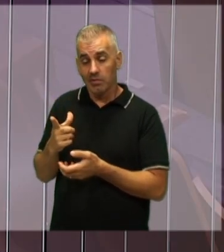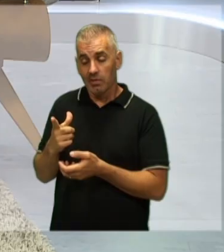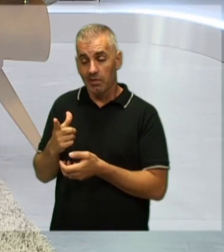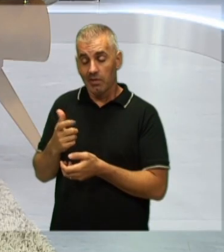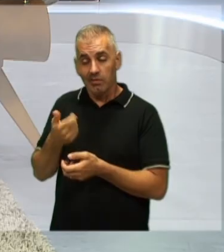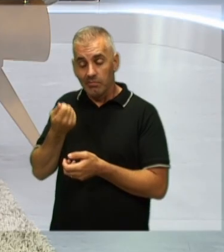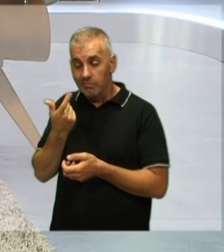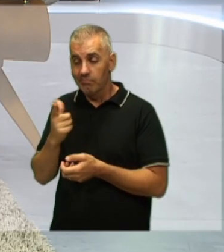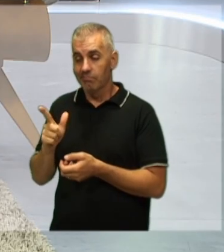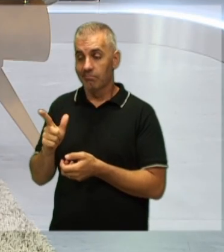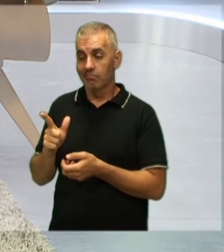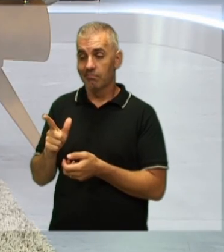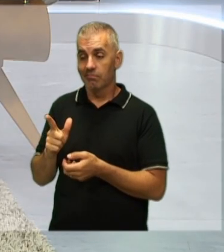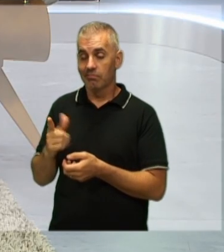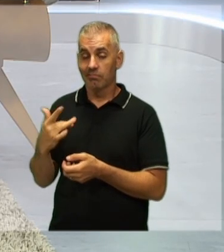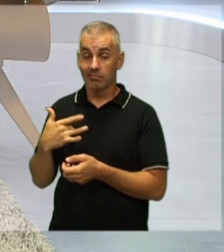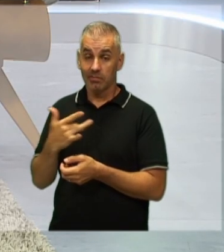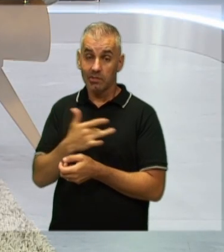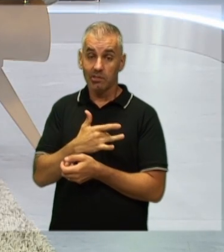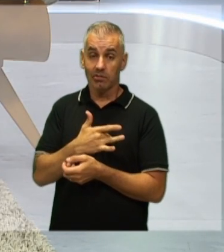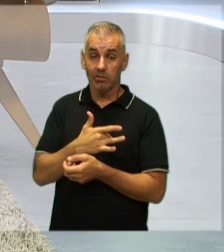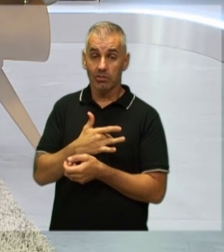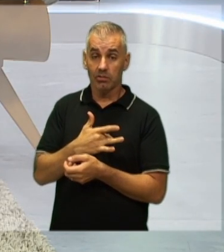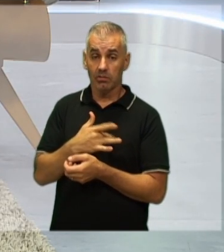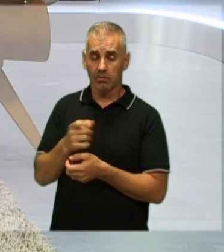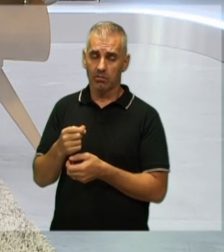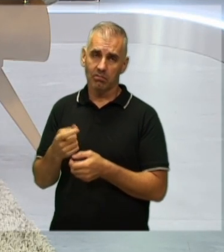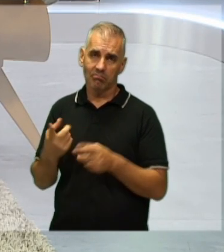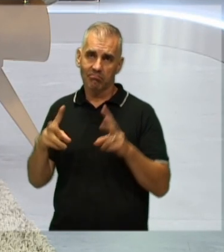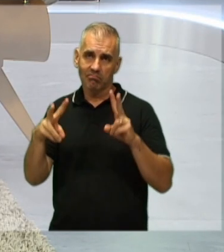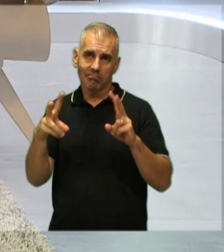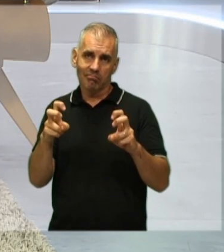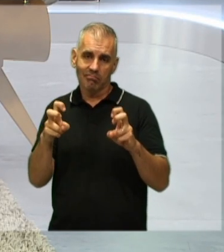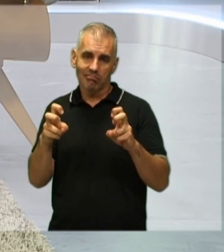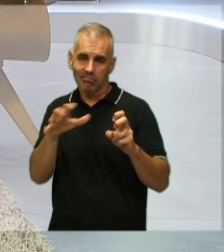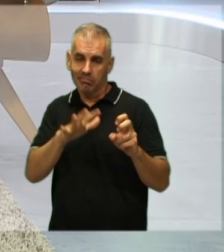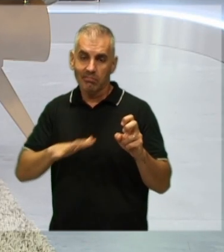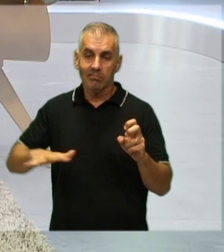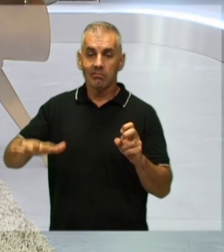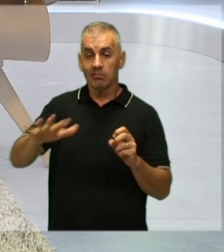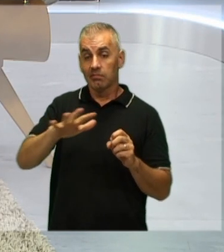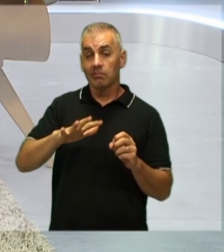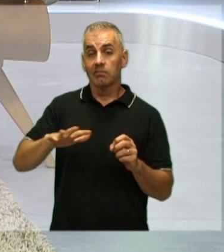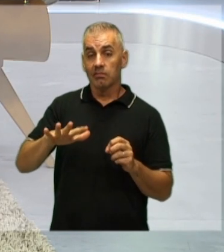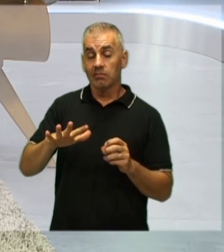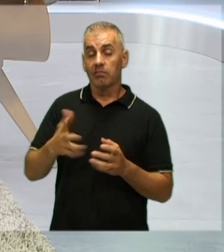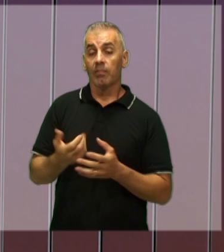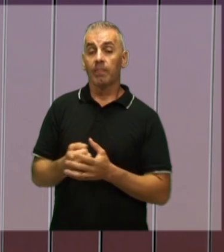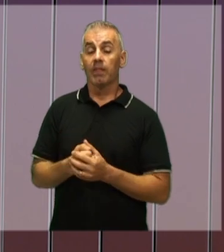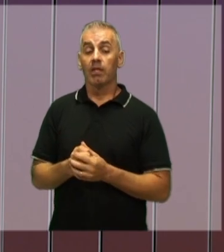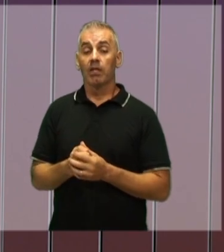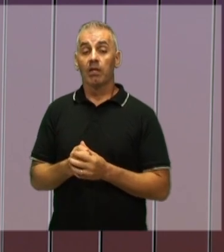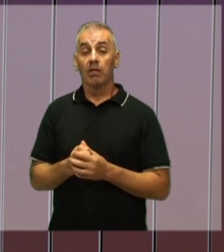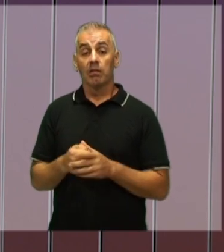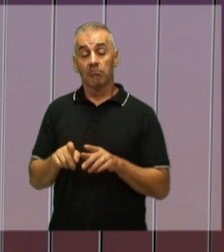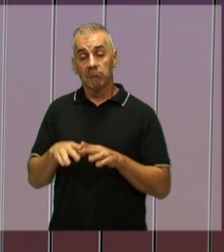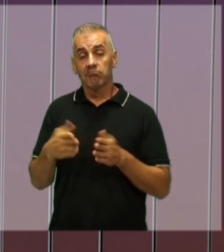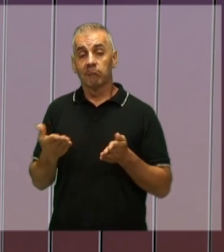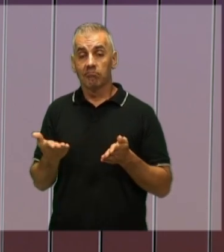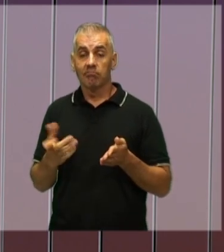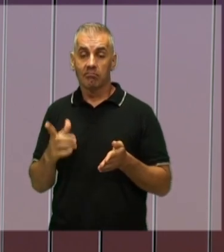saúde suficiente. Isso, claro, que a gente está falando em termos gerais, né, porque às vezes tem um na camada média que também está doente, mas em termos gerais é